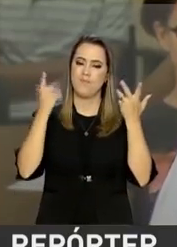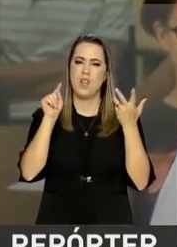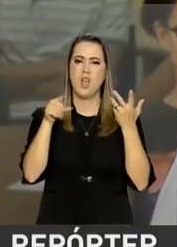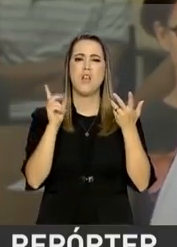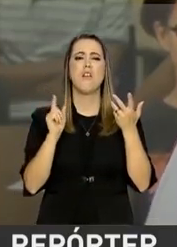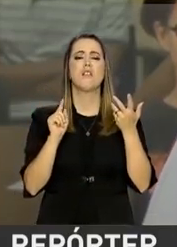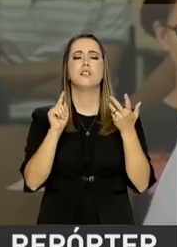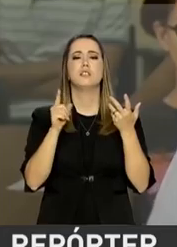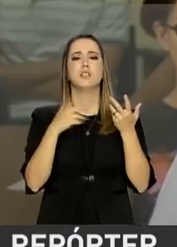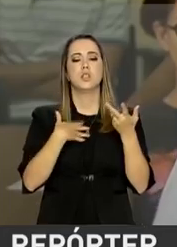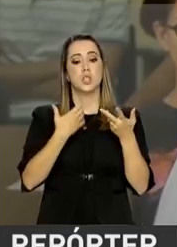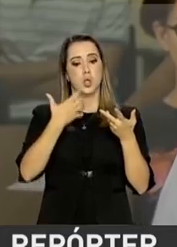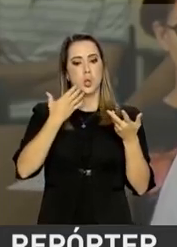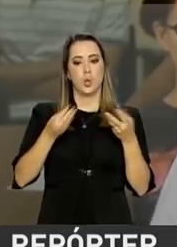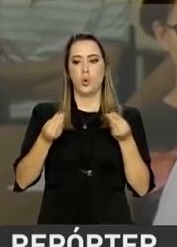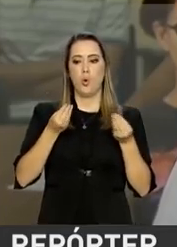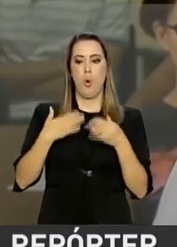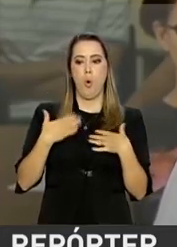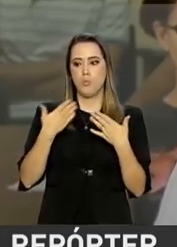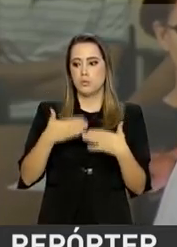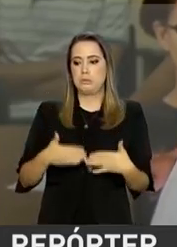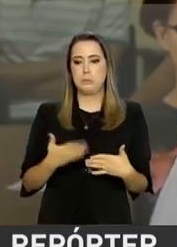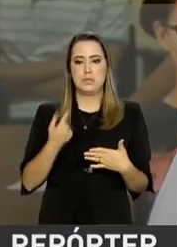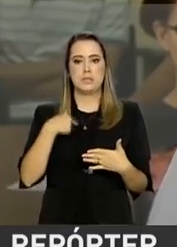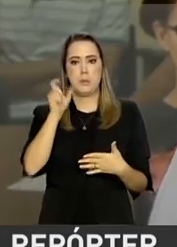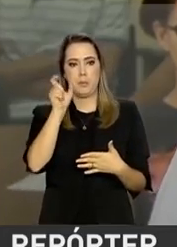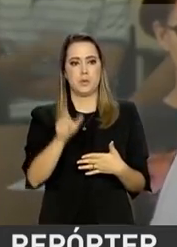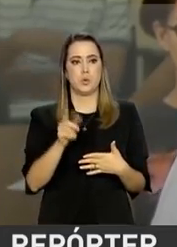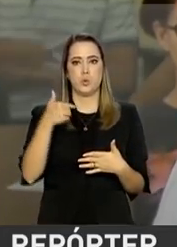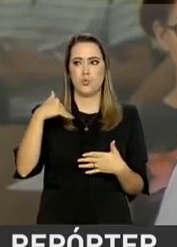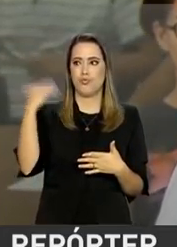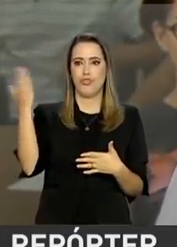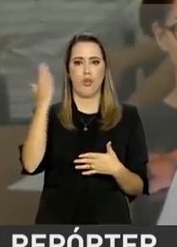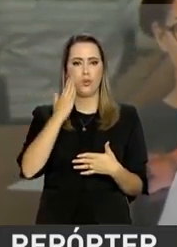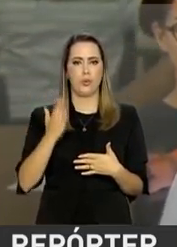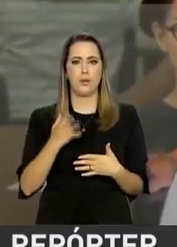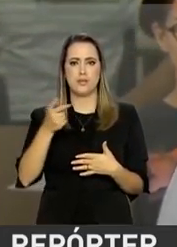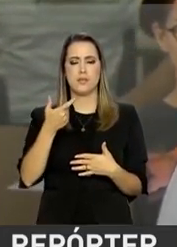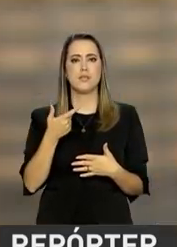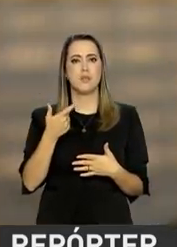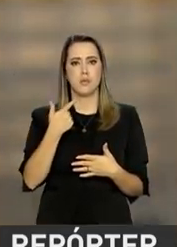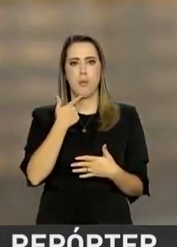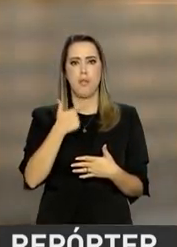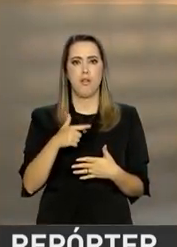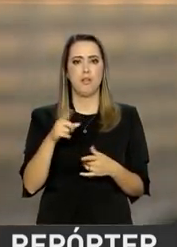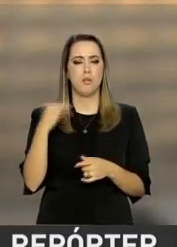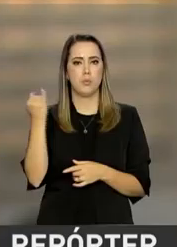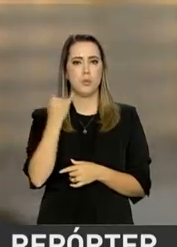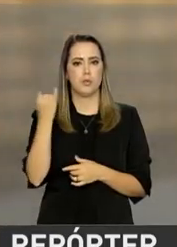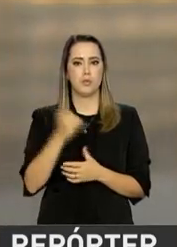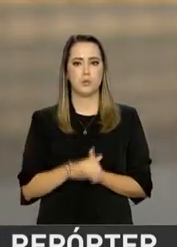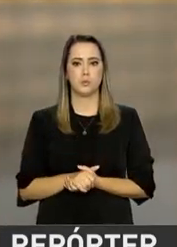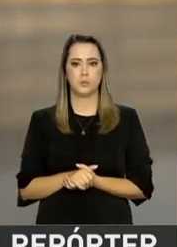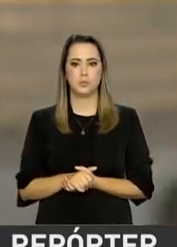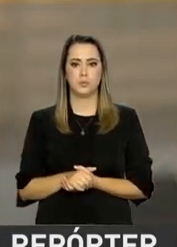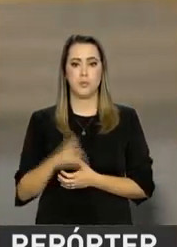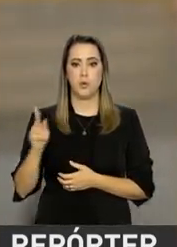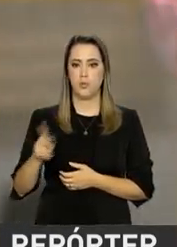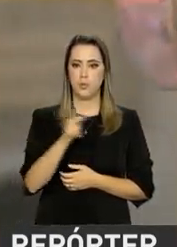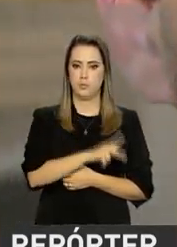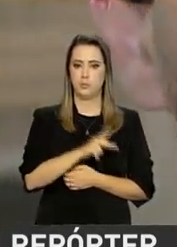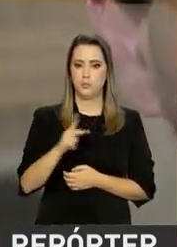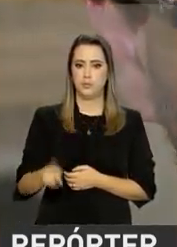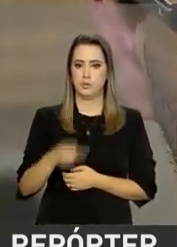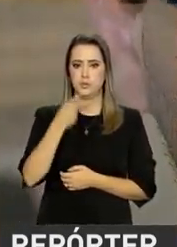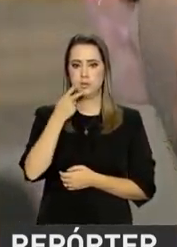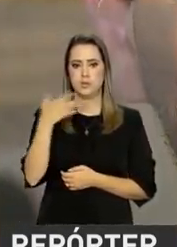é a maneira, a postura de como se apresentar para um estrangeiro e além do domínio da língua. O professor e supervisor dos alunos